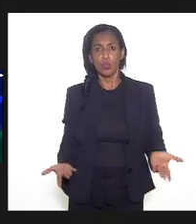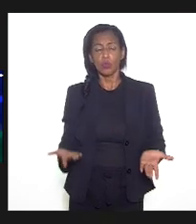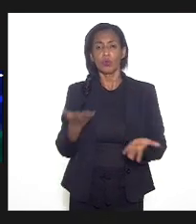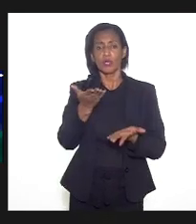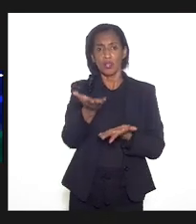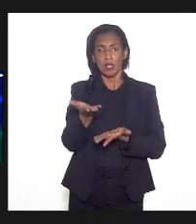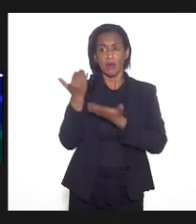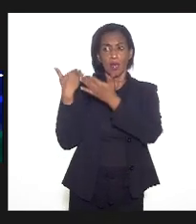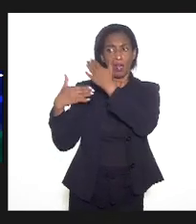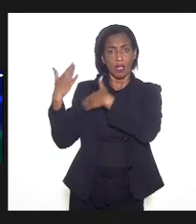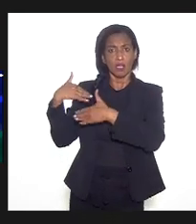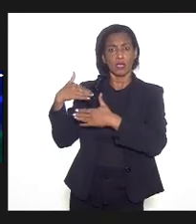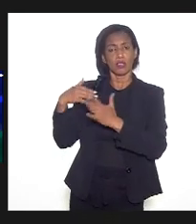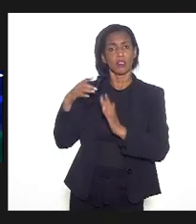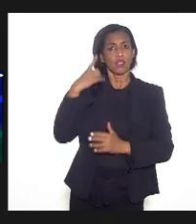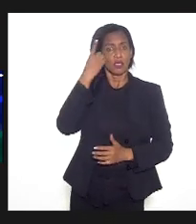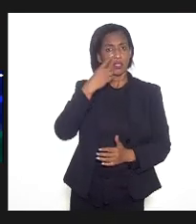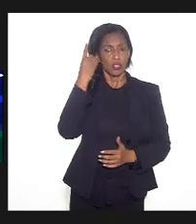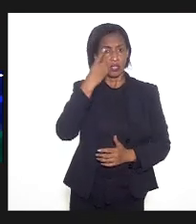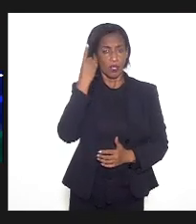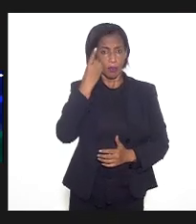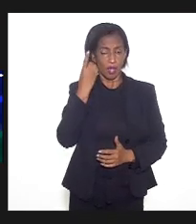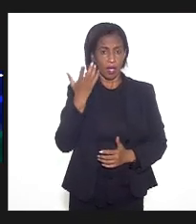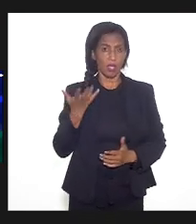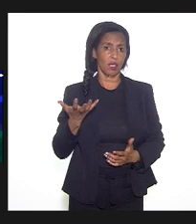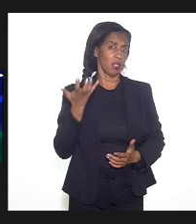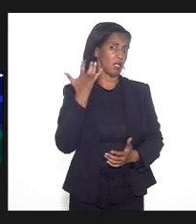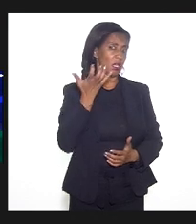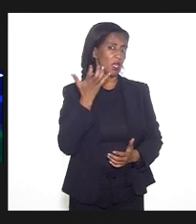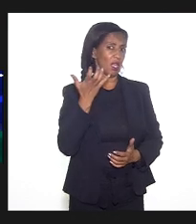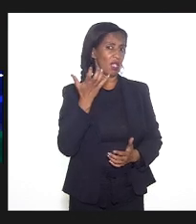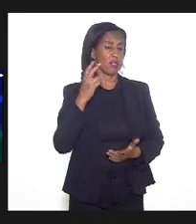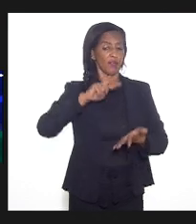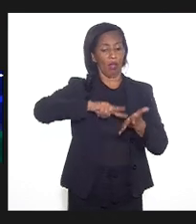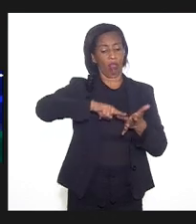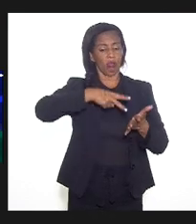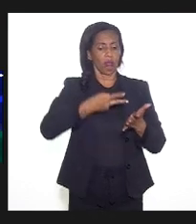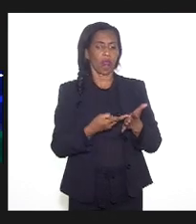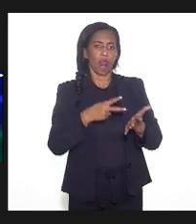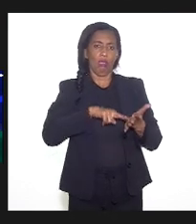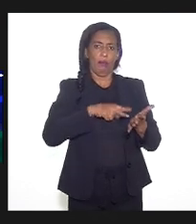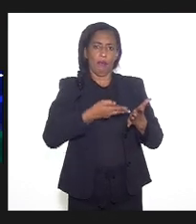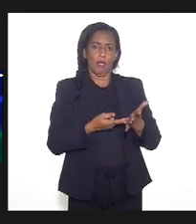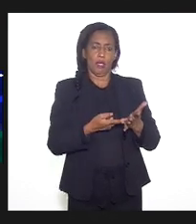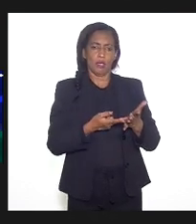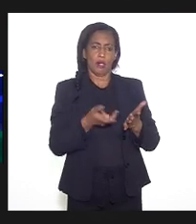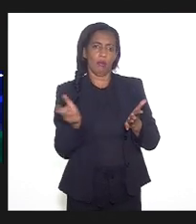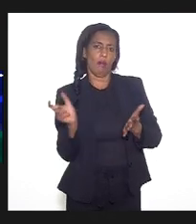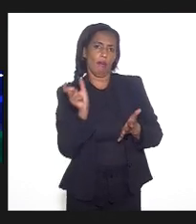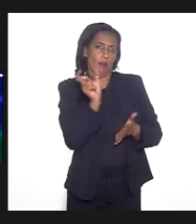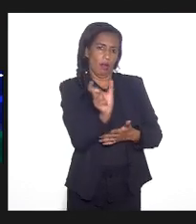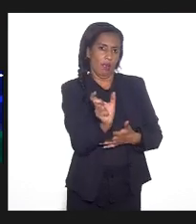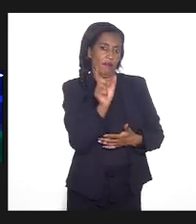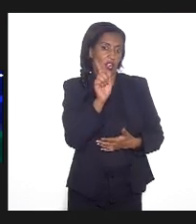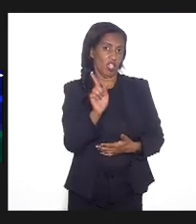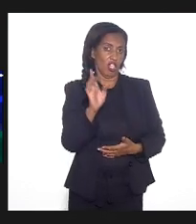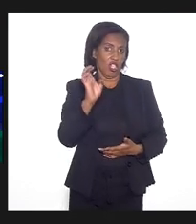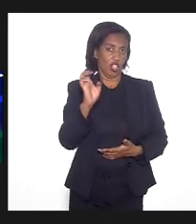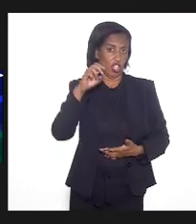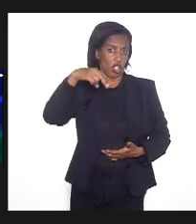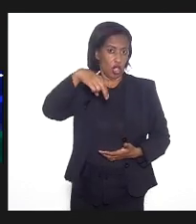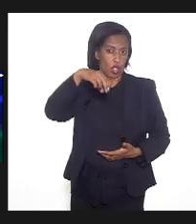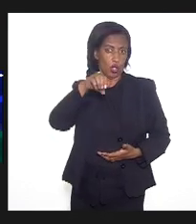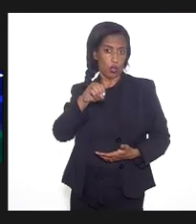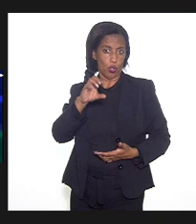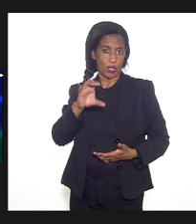que me antecederam, querendo fazer uma outra interpretação da palavra genocídio, a gente